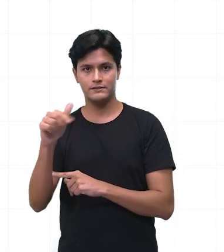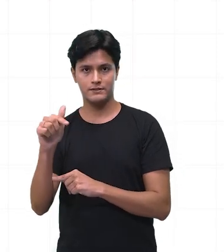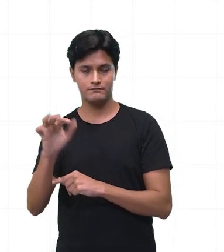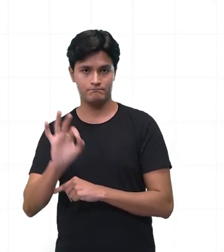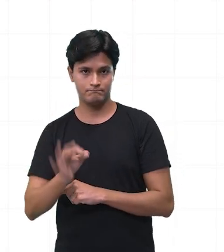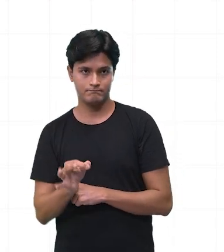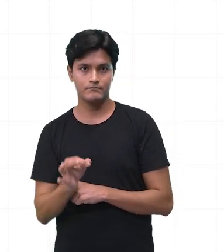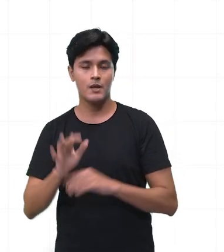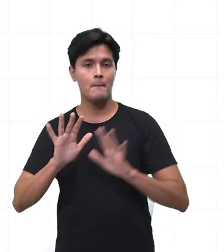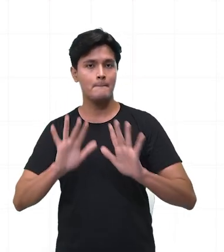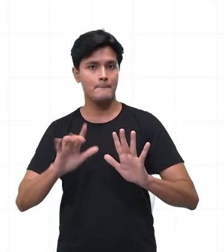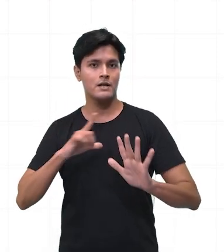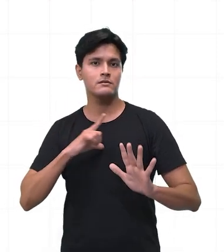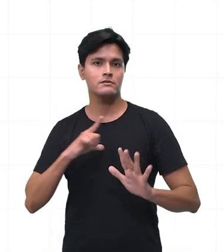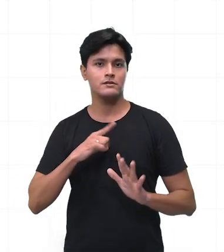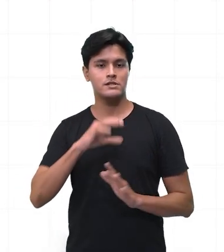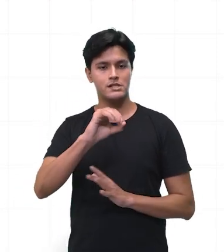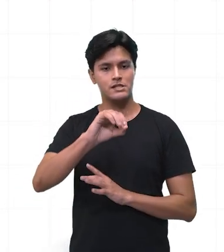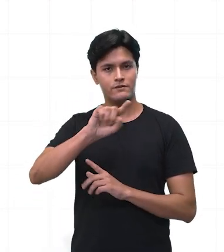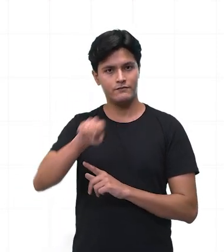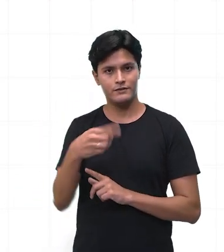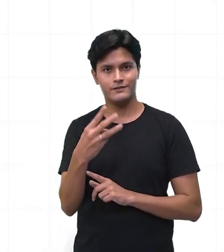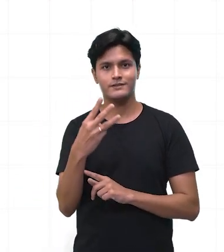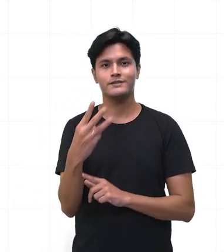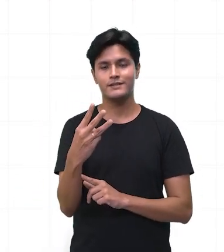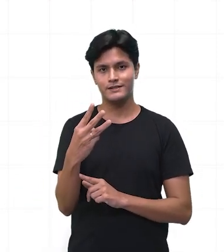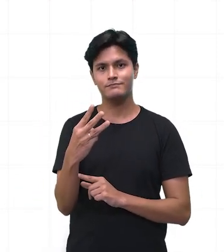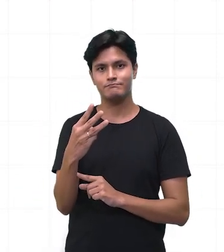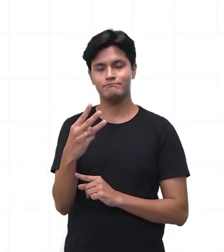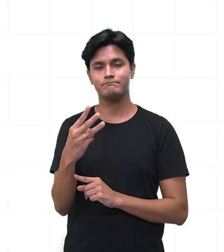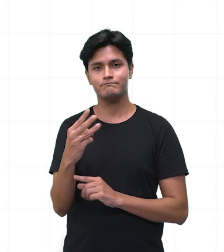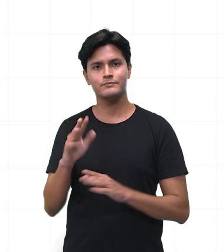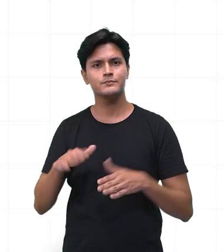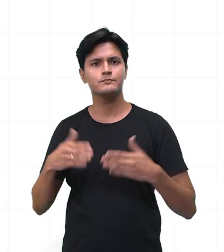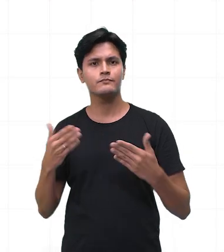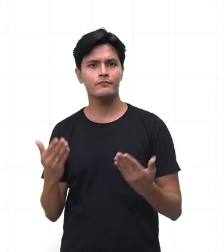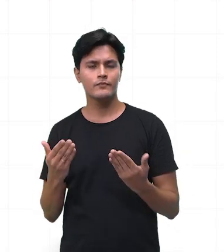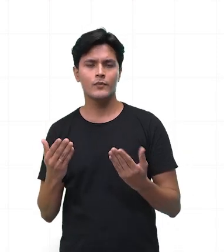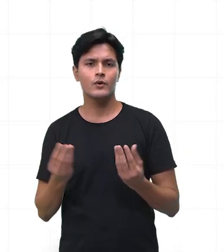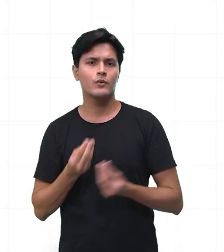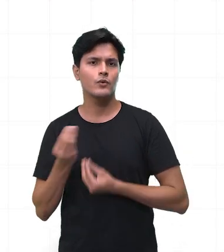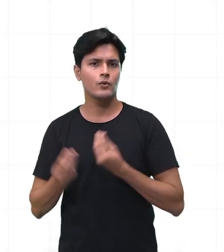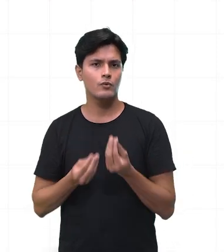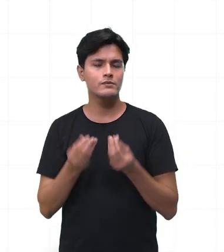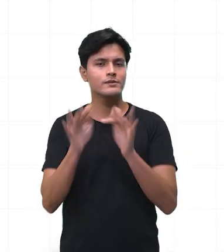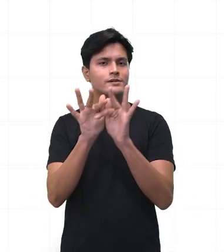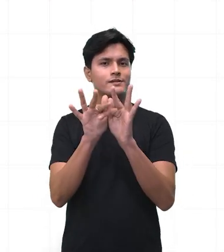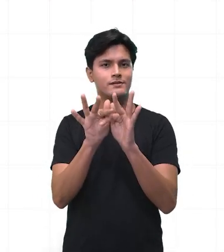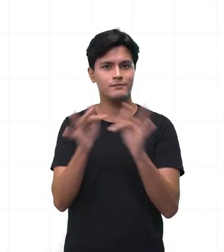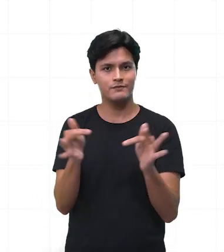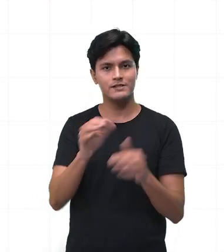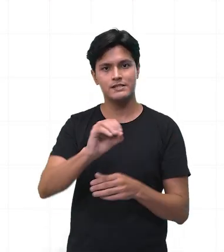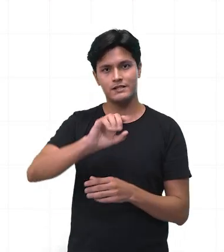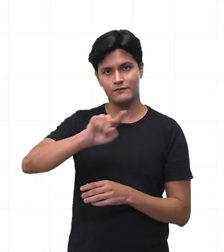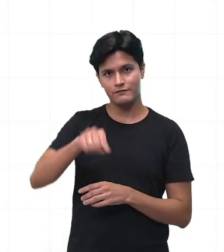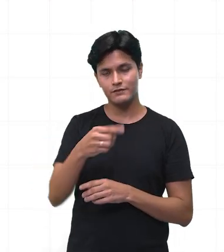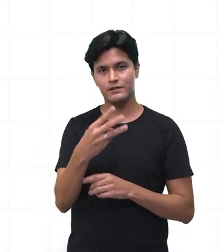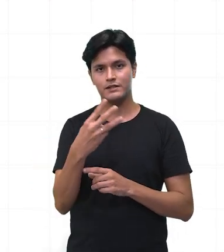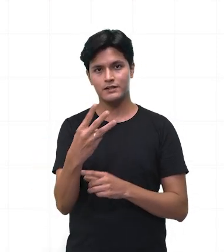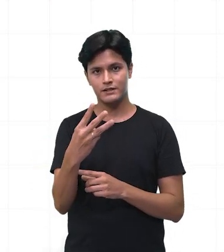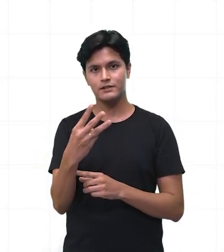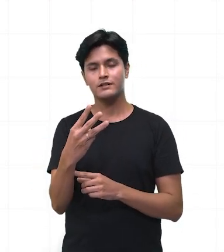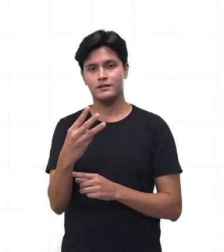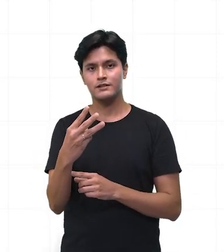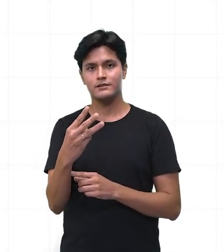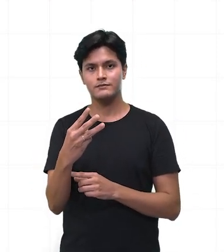tem 0,3 e é 90. Então, você simplesmente simplifica ali o 0,3 com 0, o resultado vai